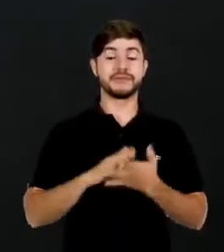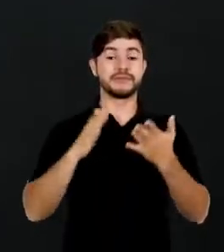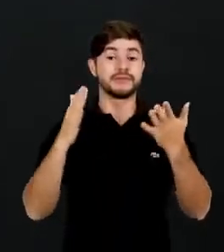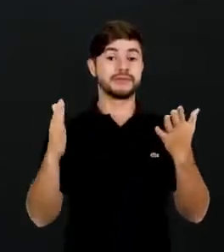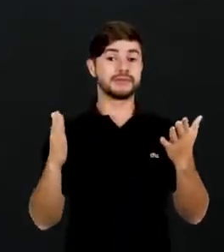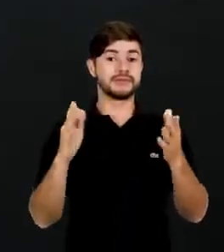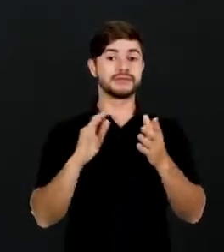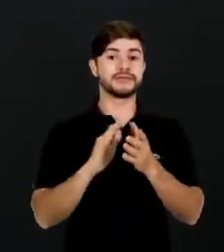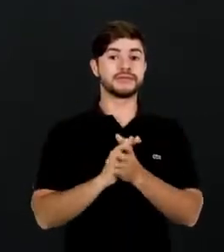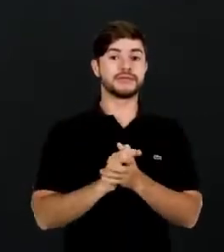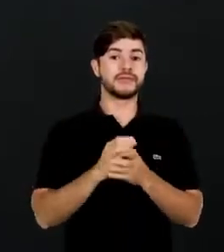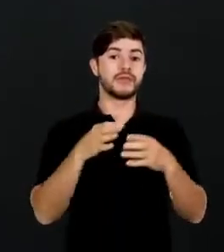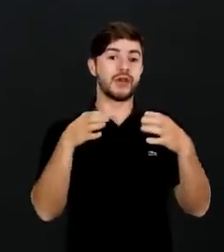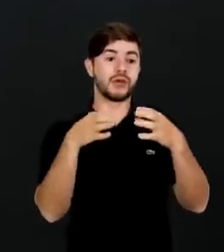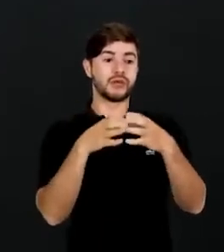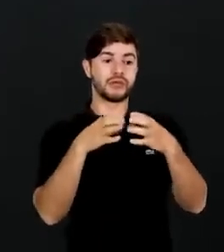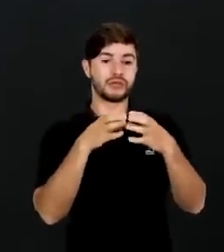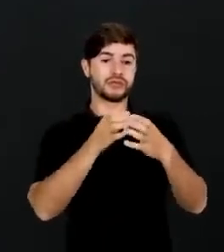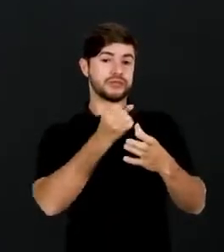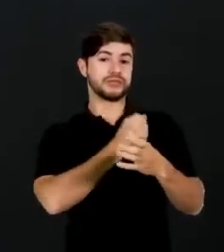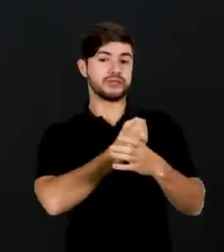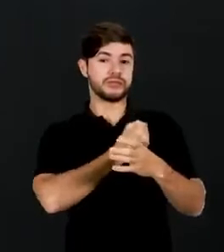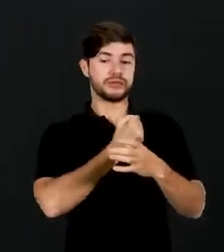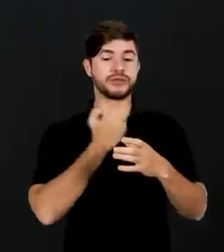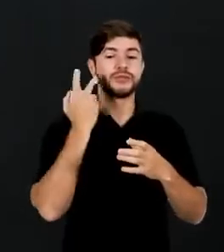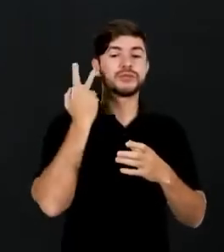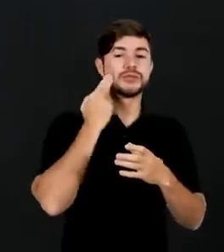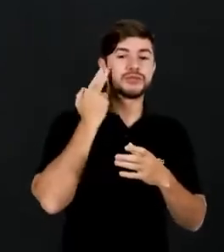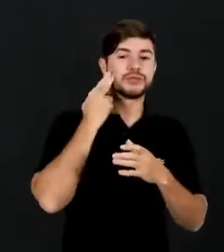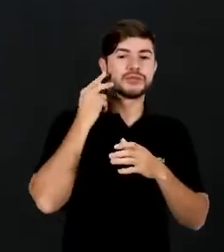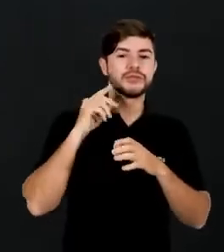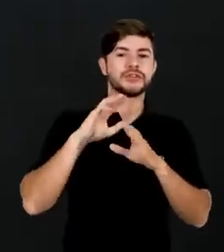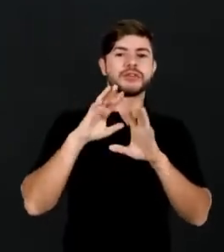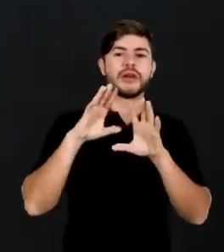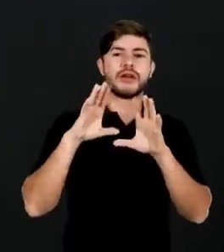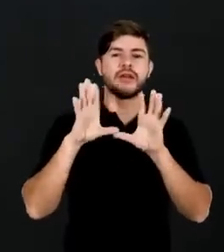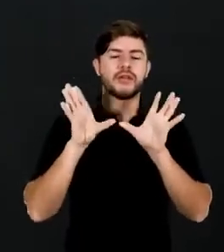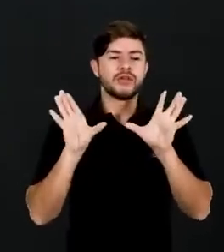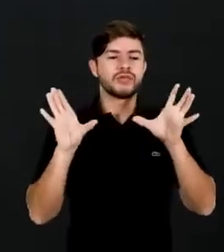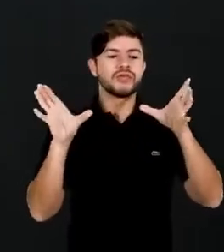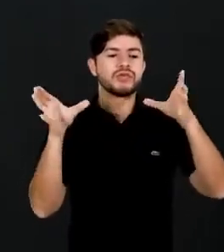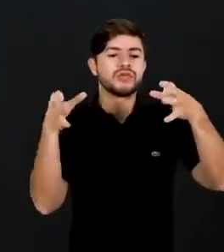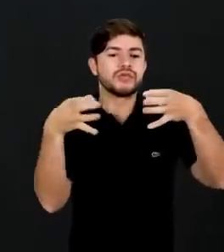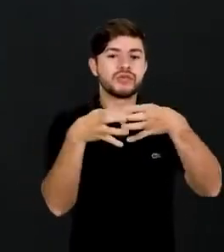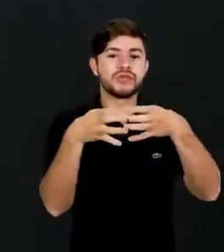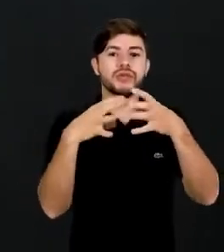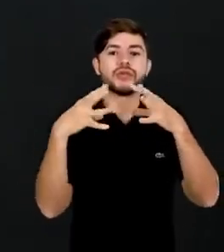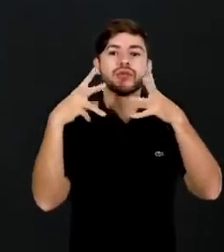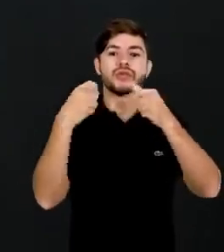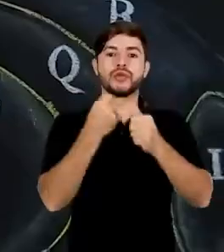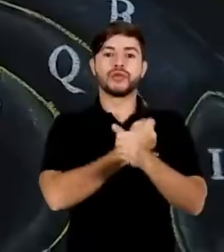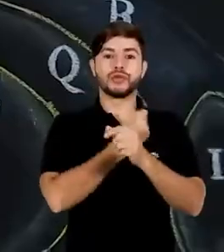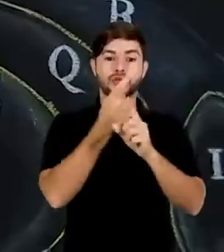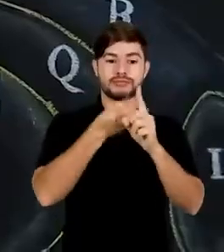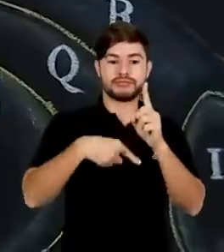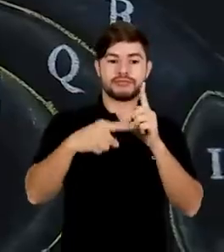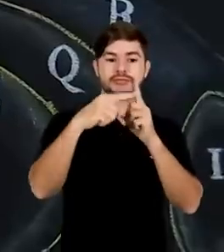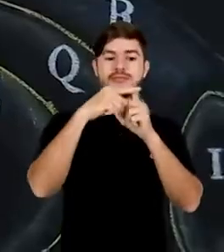onde esse conjunto dos números naturais, ele envolve todos os números